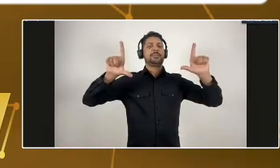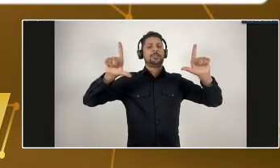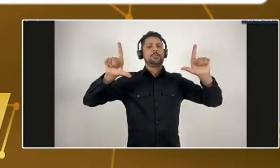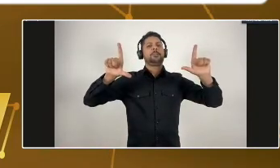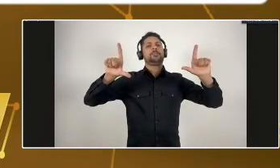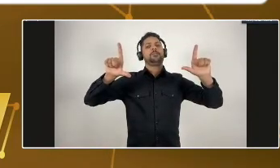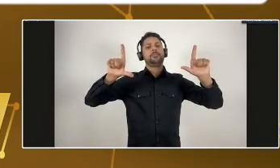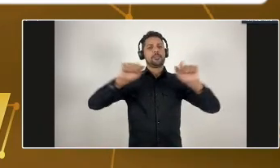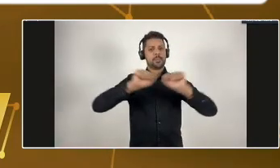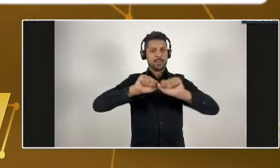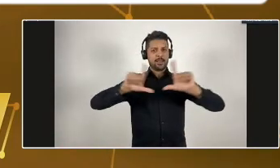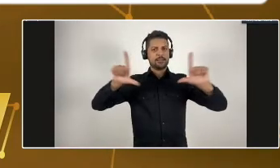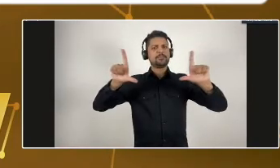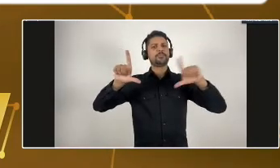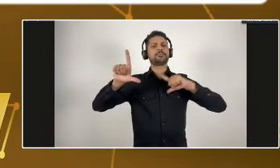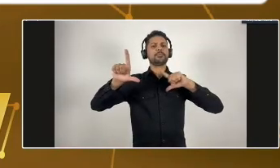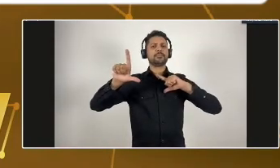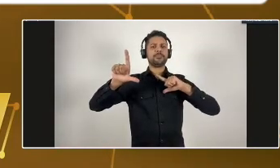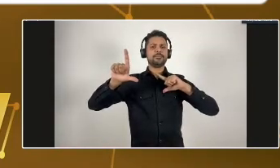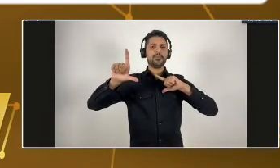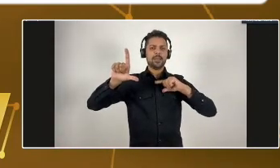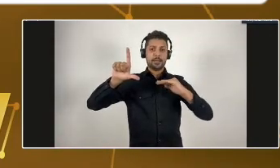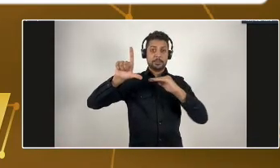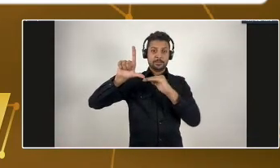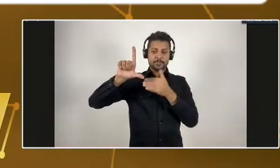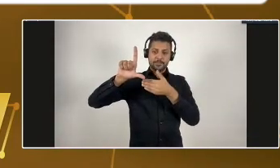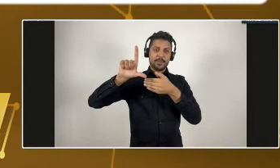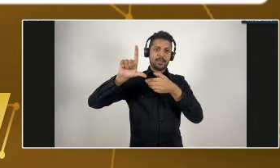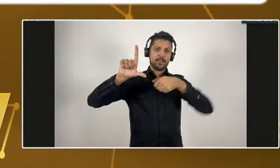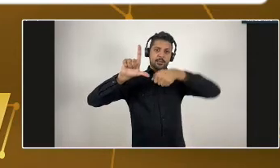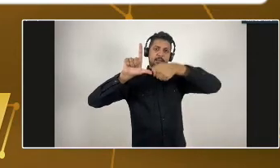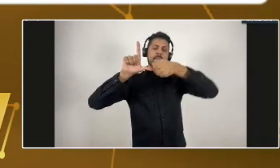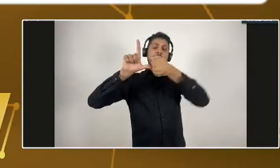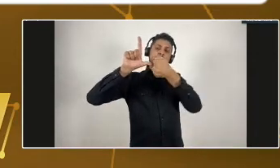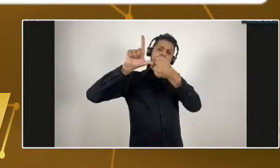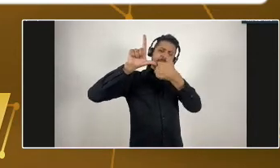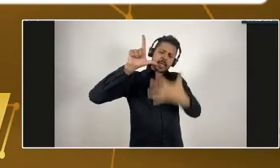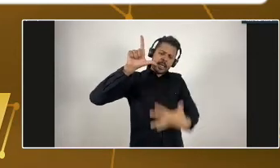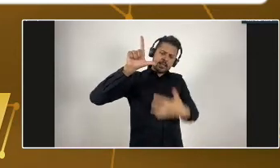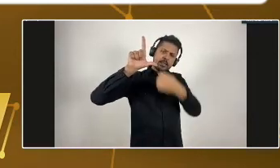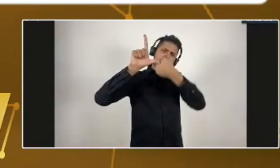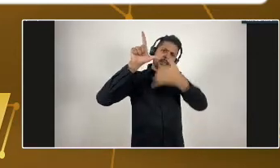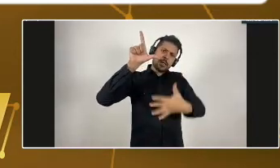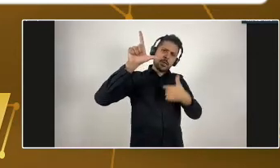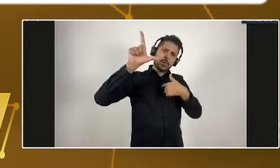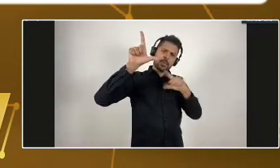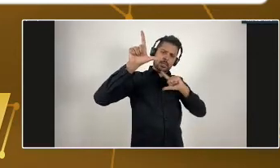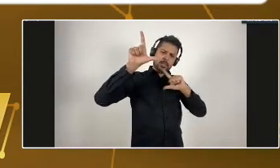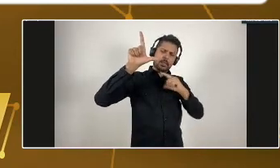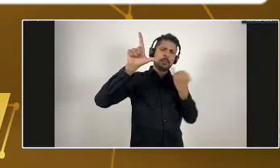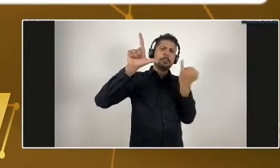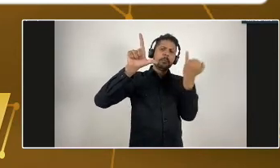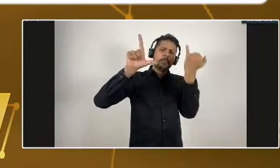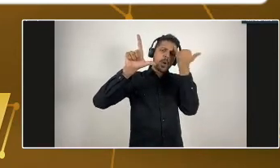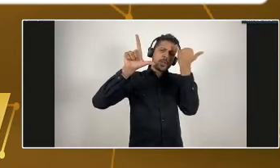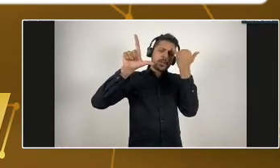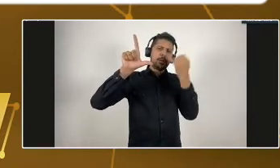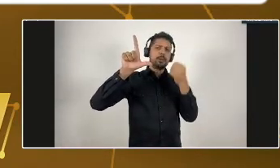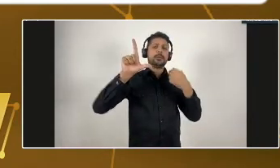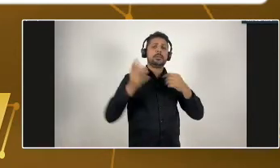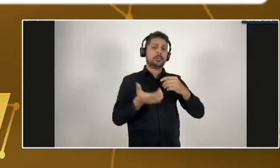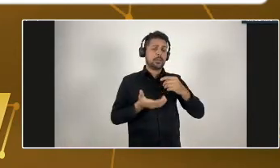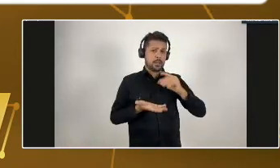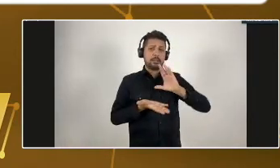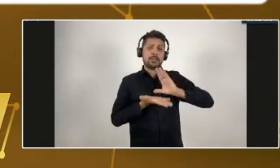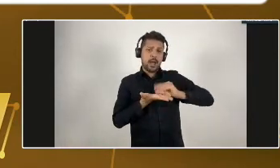Tem uma legenda aqui, tem uma coisa que é muito importante, que é a fonte dos dados, porque todo mapa, todo